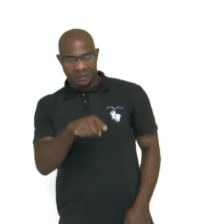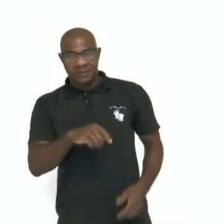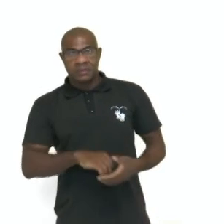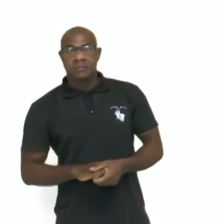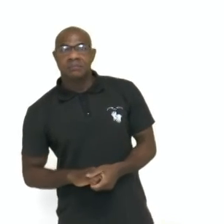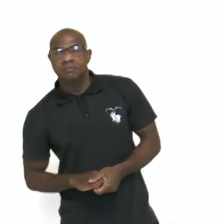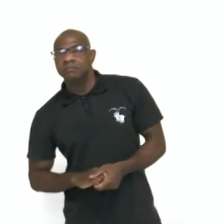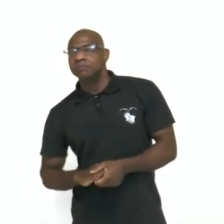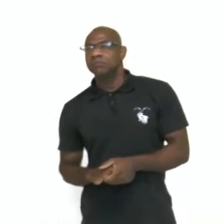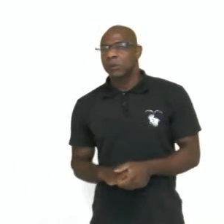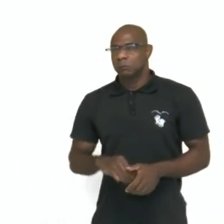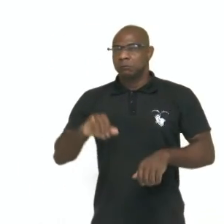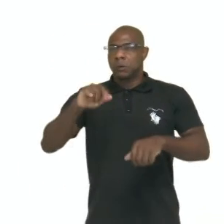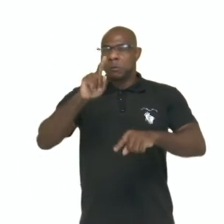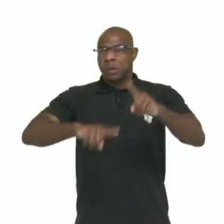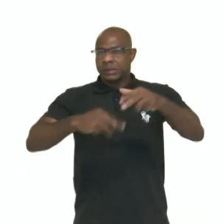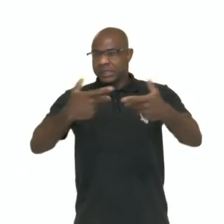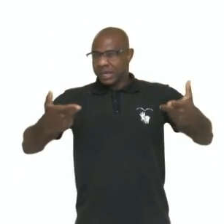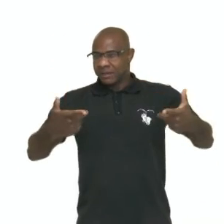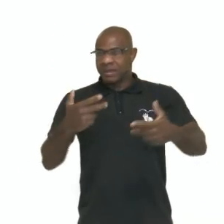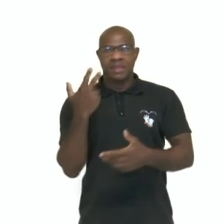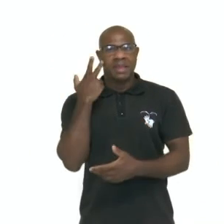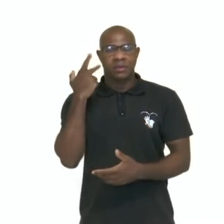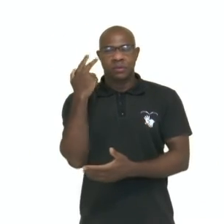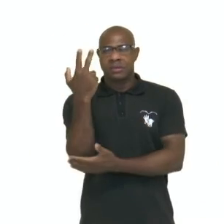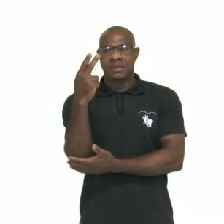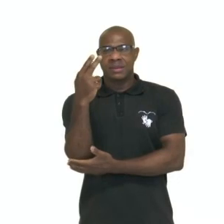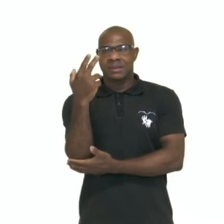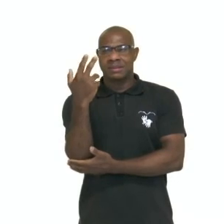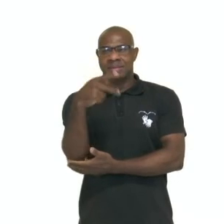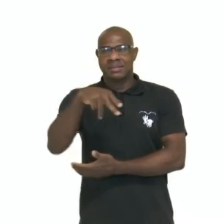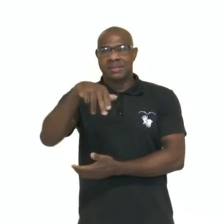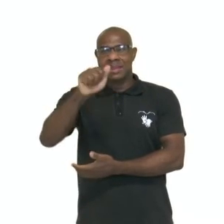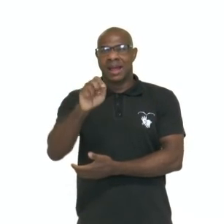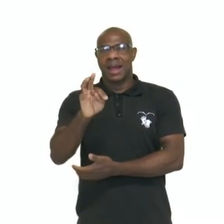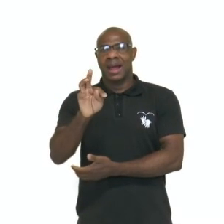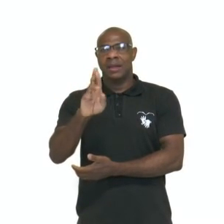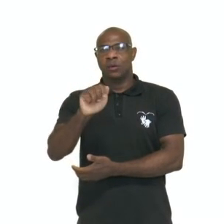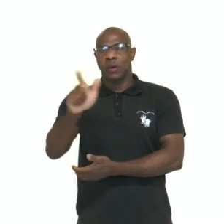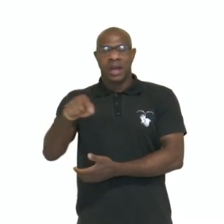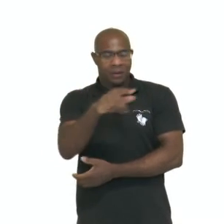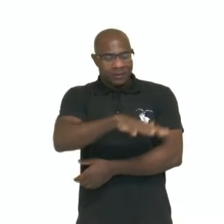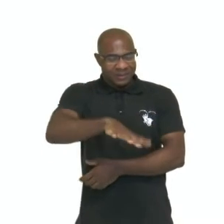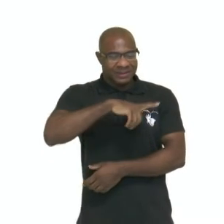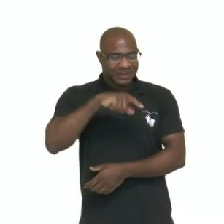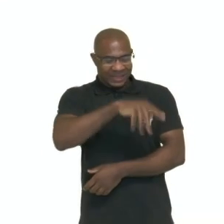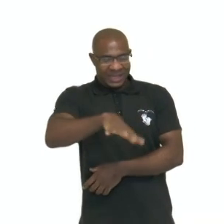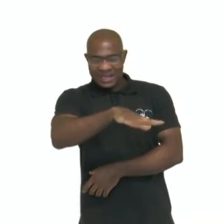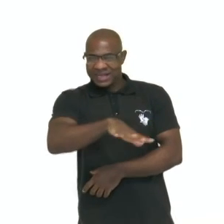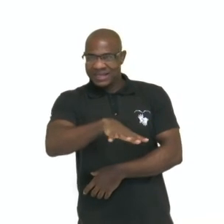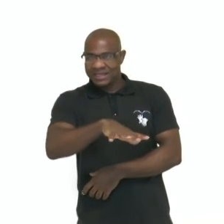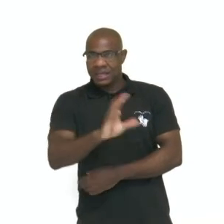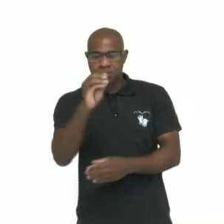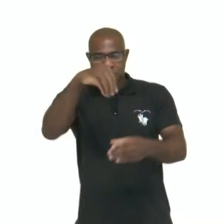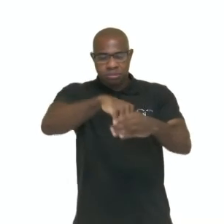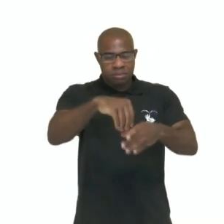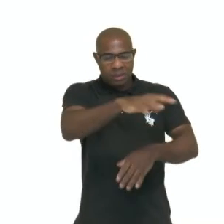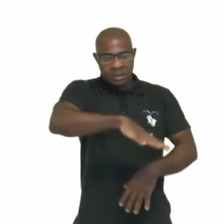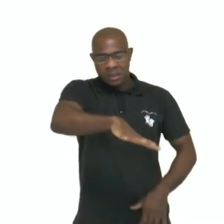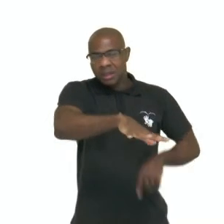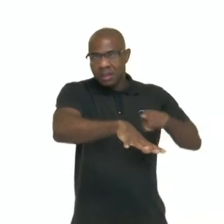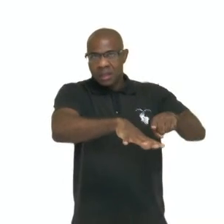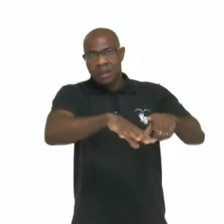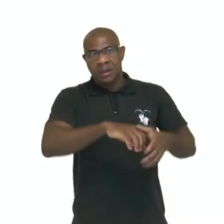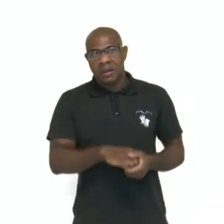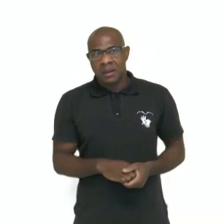eternos, eles são escassos. E o homem vem utilizando aí no limite já, né? Petróleo, gás natural e etc. E